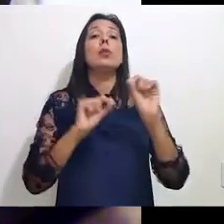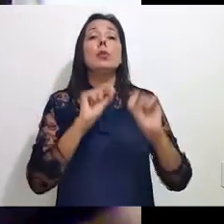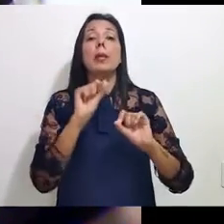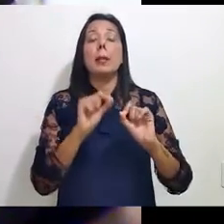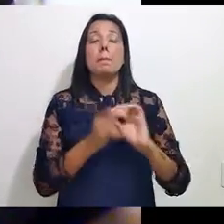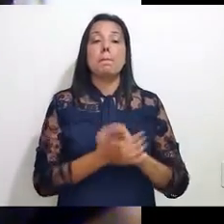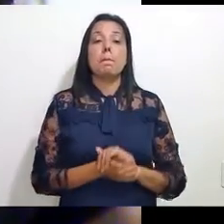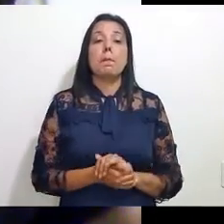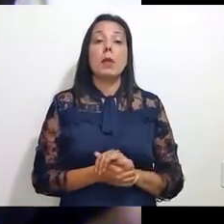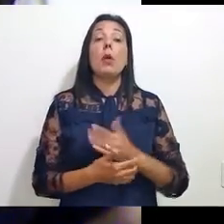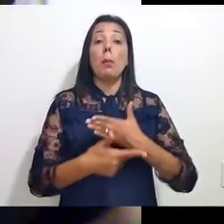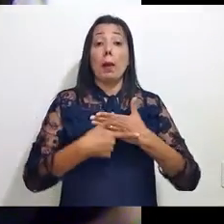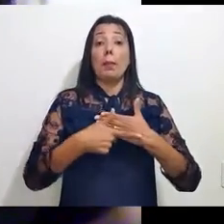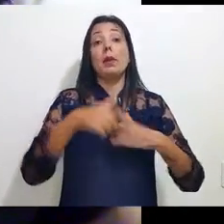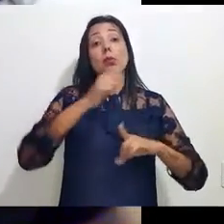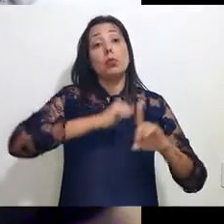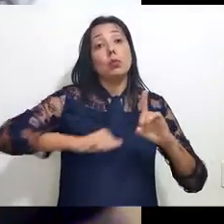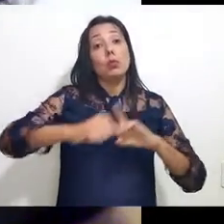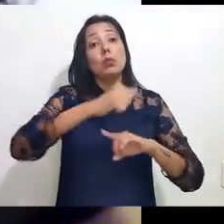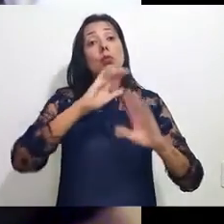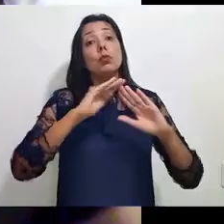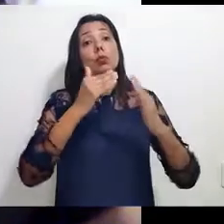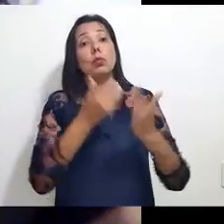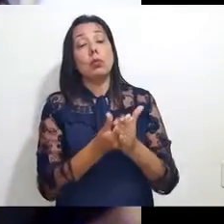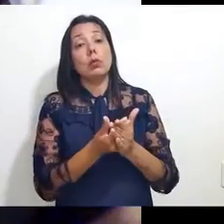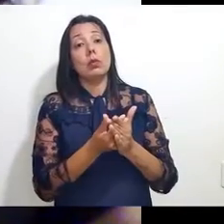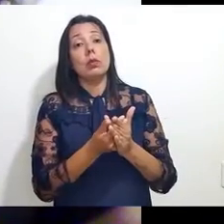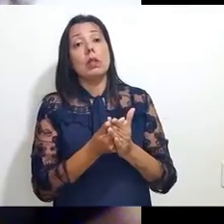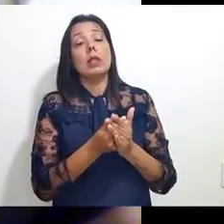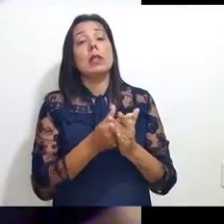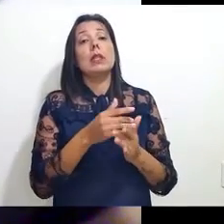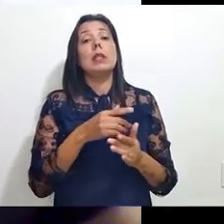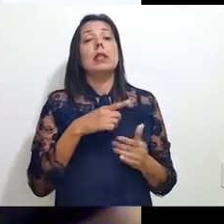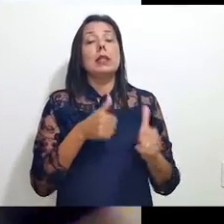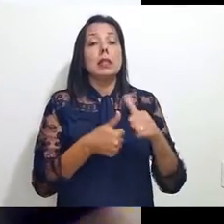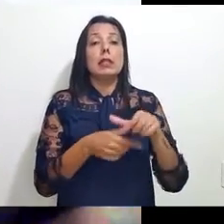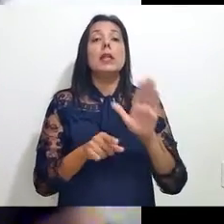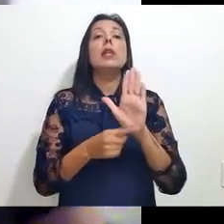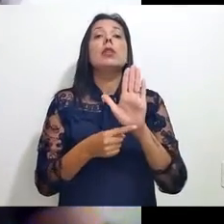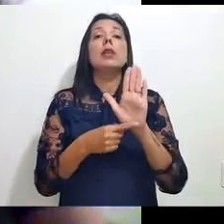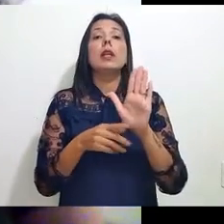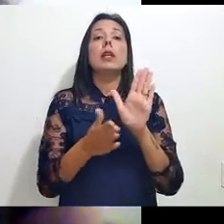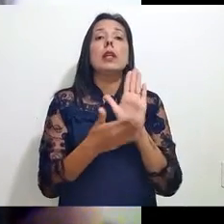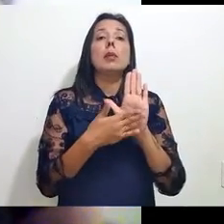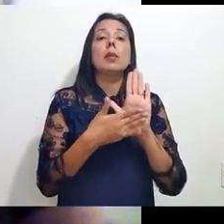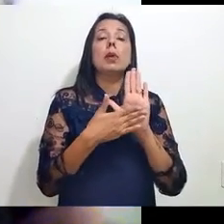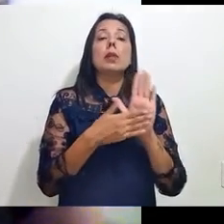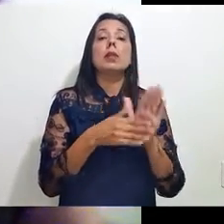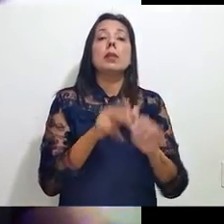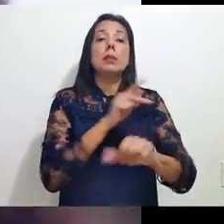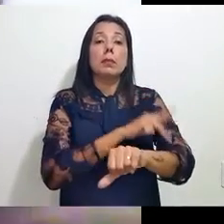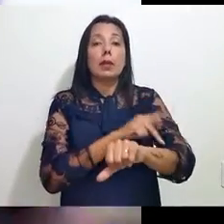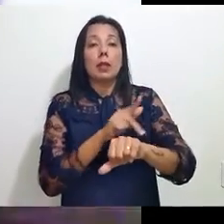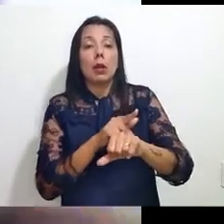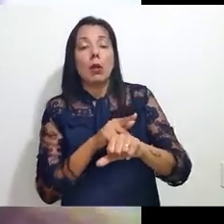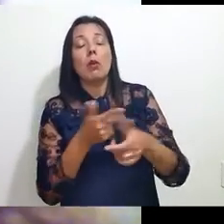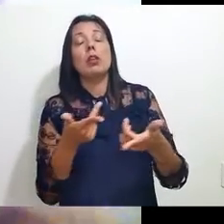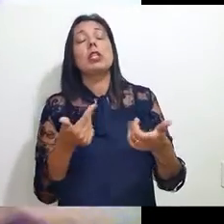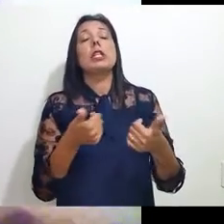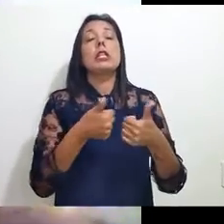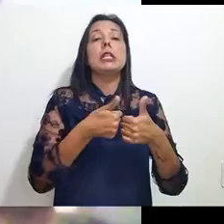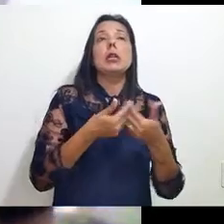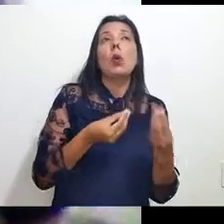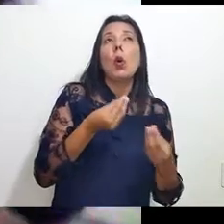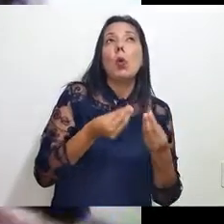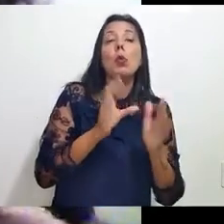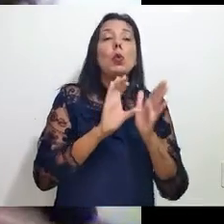é uma grande aliada na busca por dignidade na vida das crianças e adolescentes. E aí eu queria, assim, que